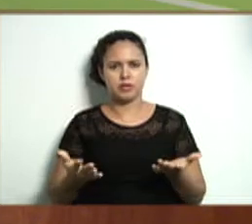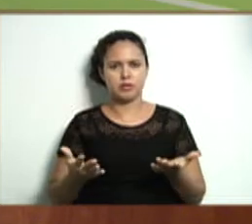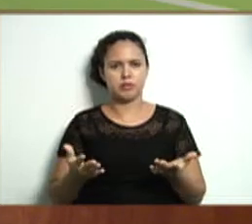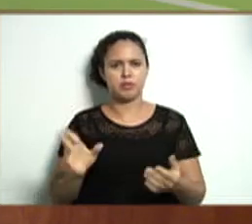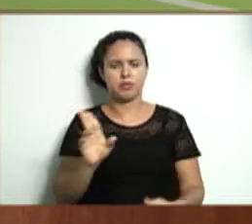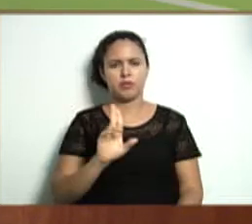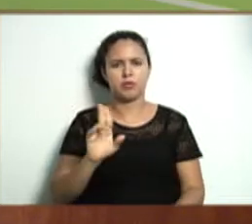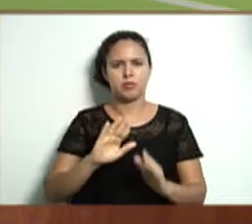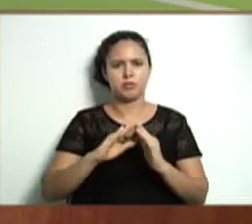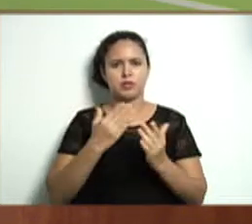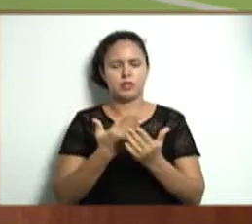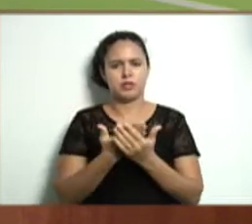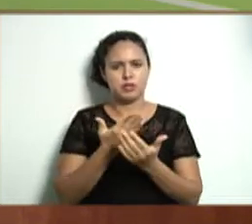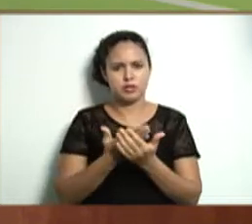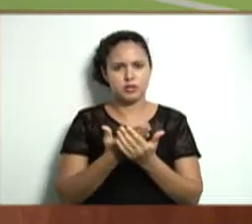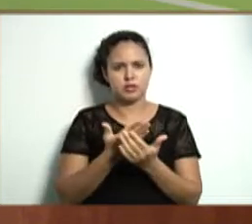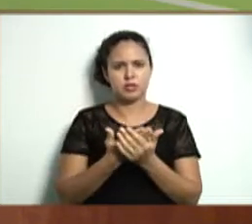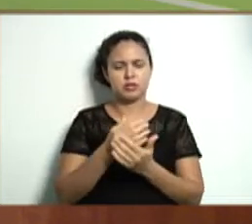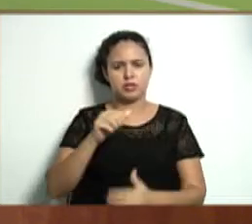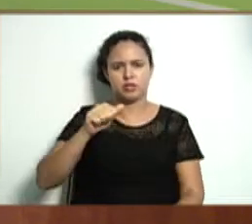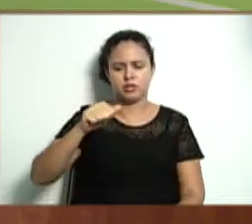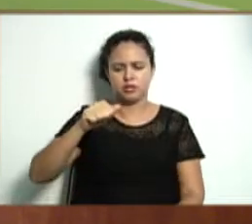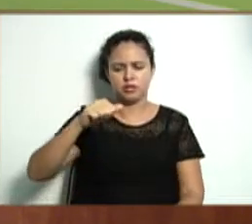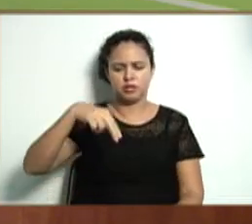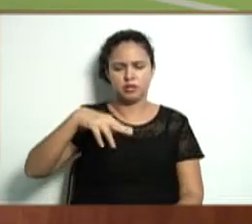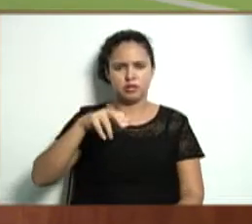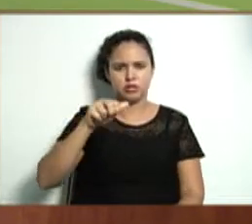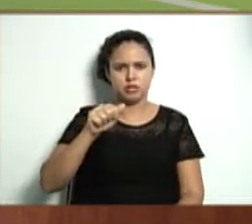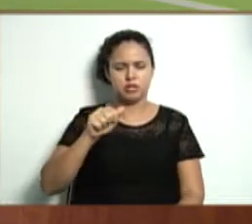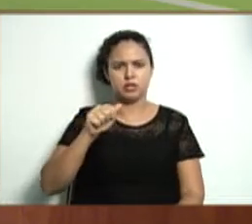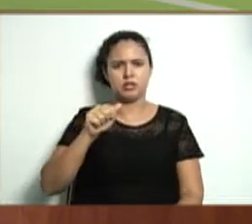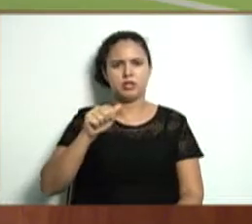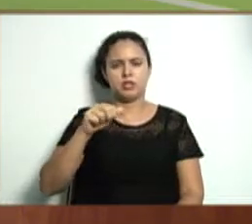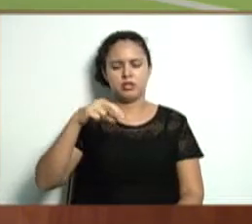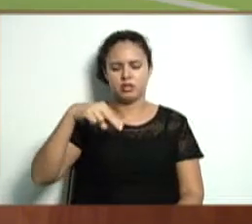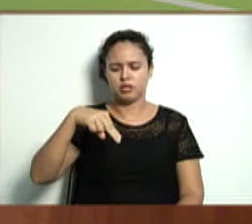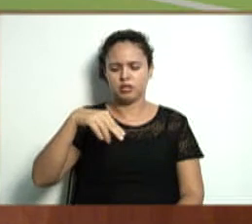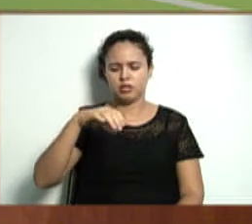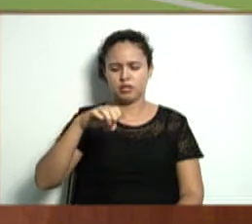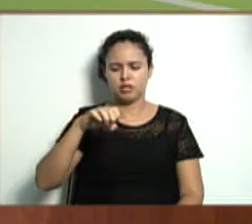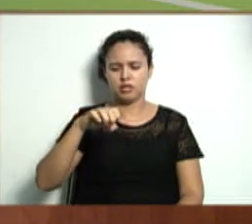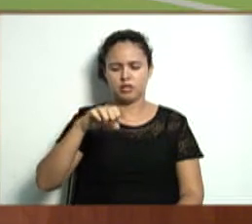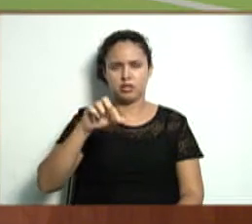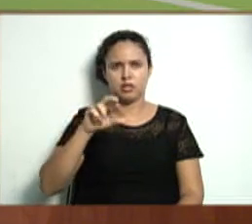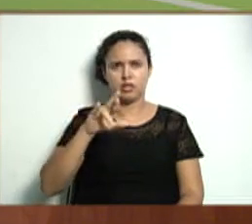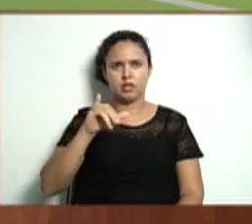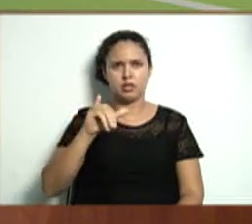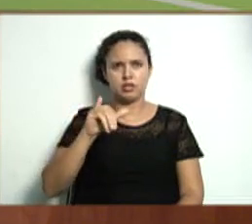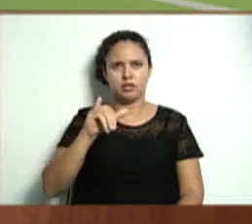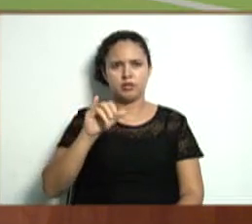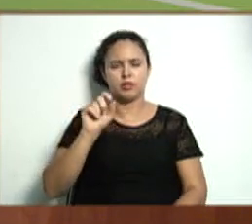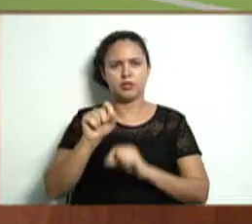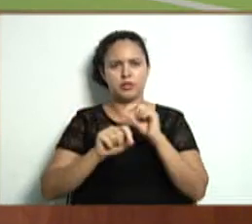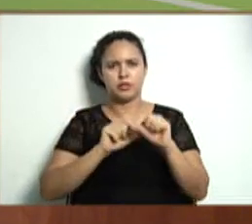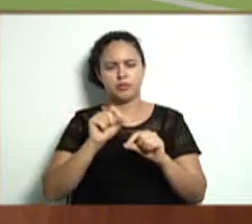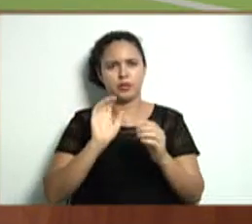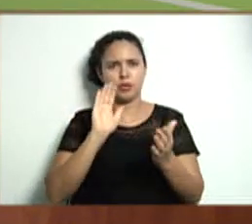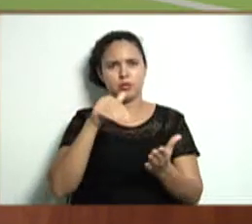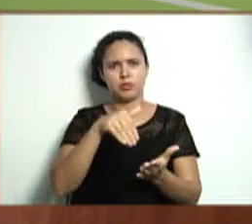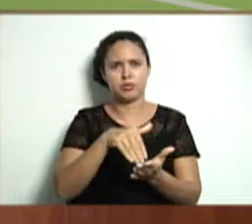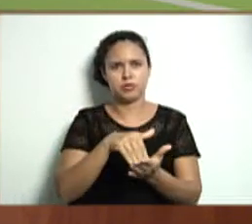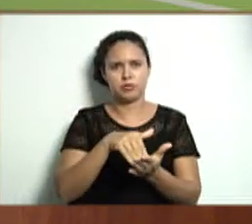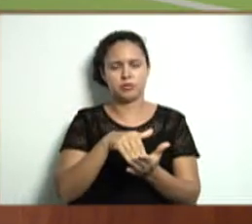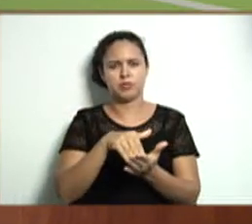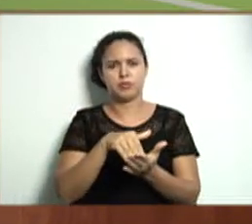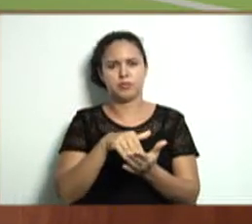nome da escola é Ana Nery e não Ana Ney. Ok, está corrigido. Vamos agora para a última questão, né,